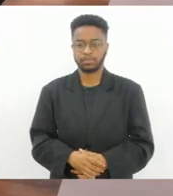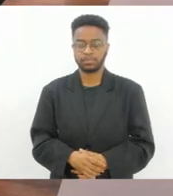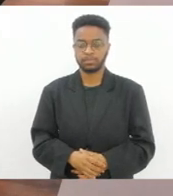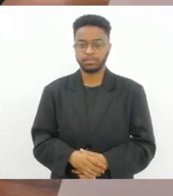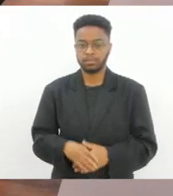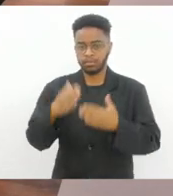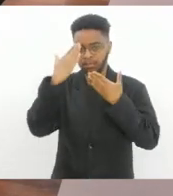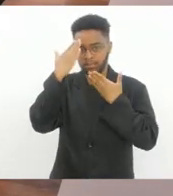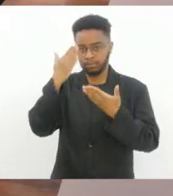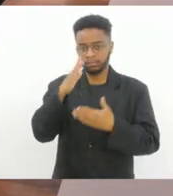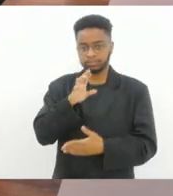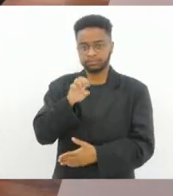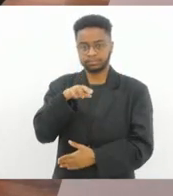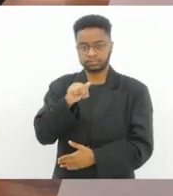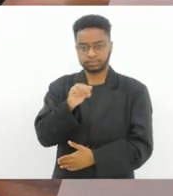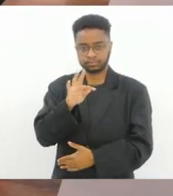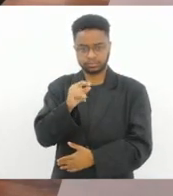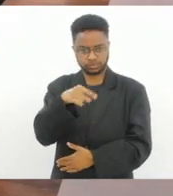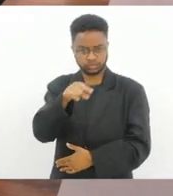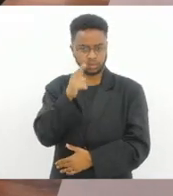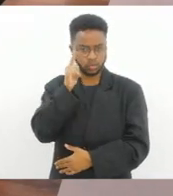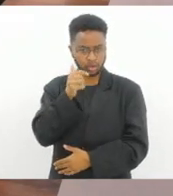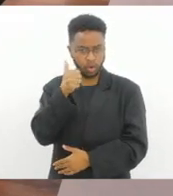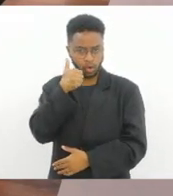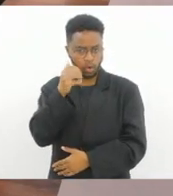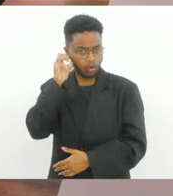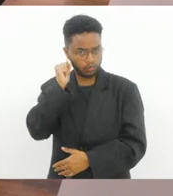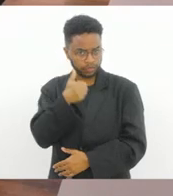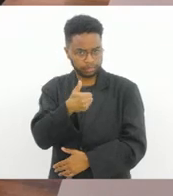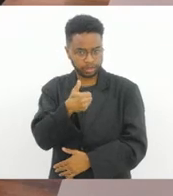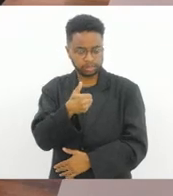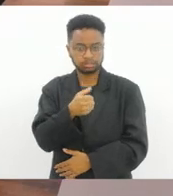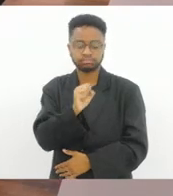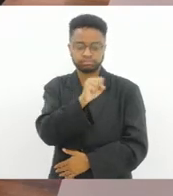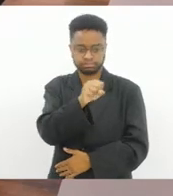Obrigada, Renata. Vocês me escutam? Sim. Escutamos, sim.